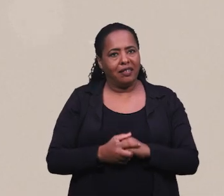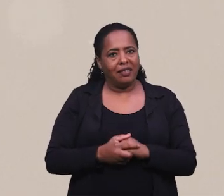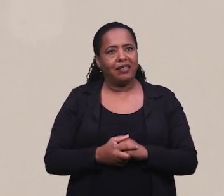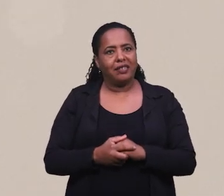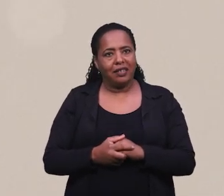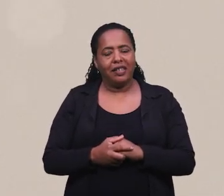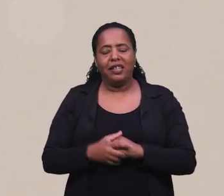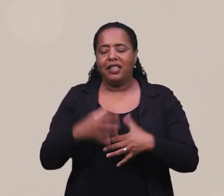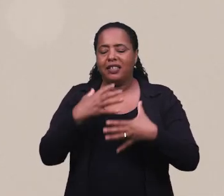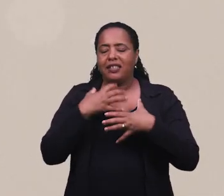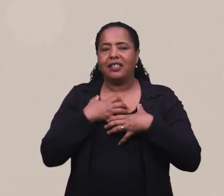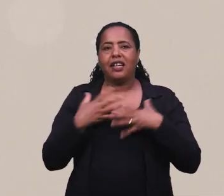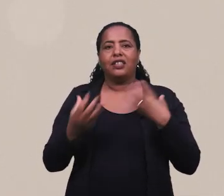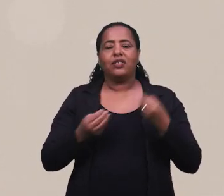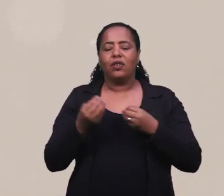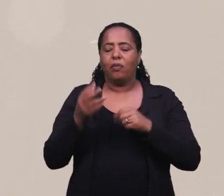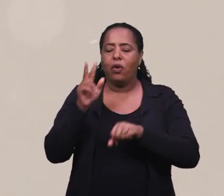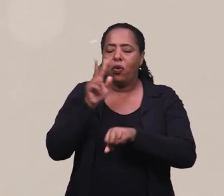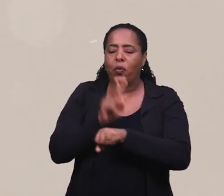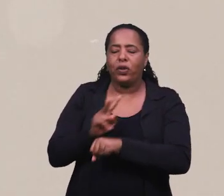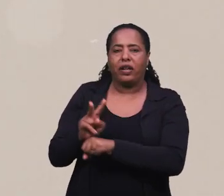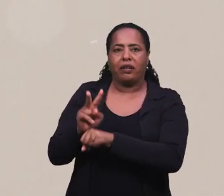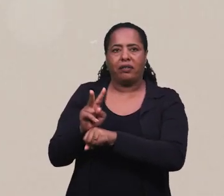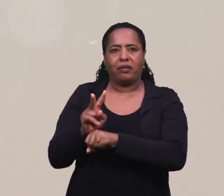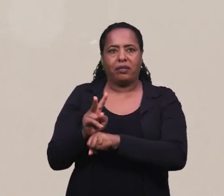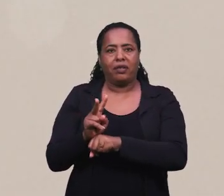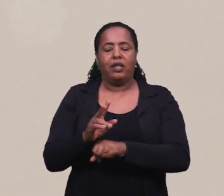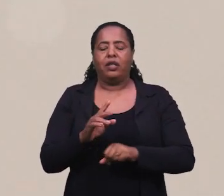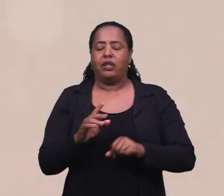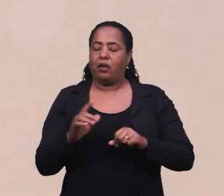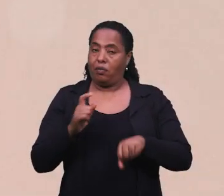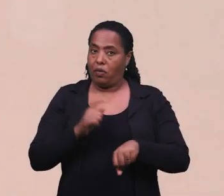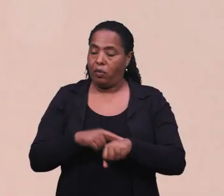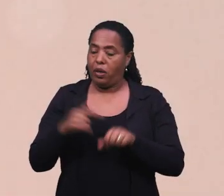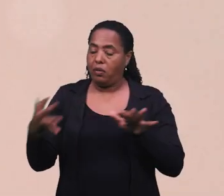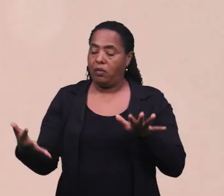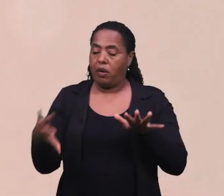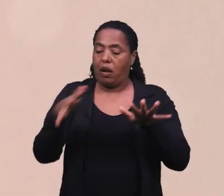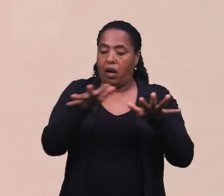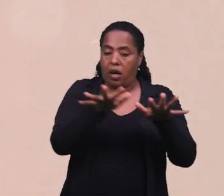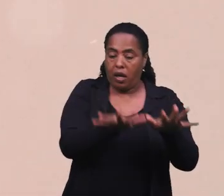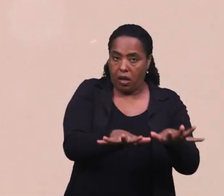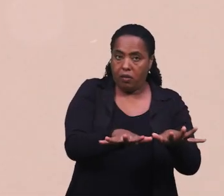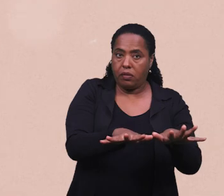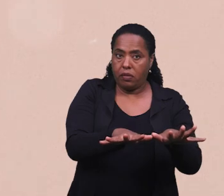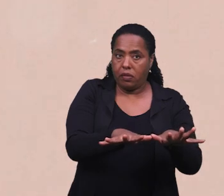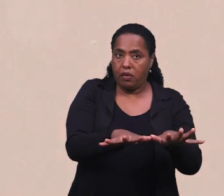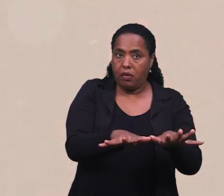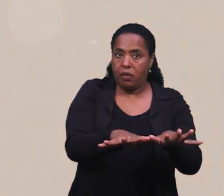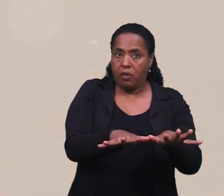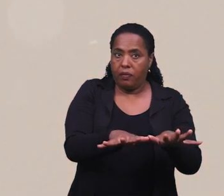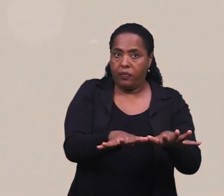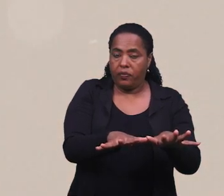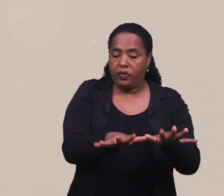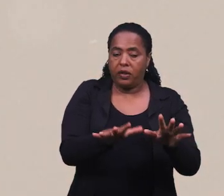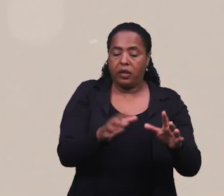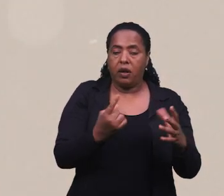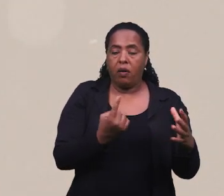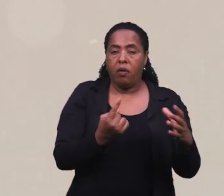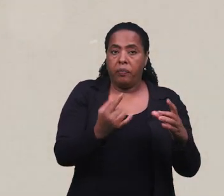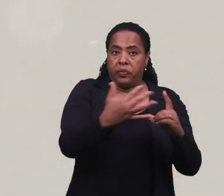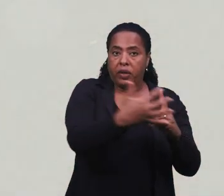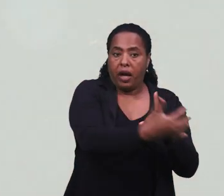e eu congrego na ICM de Queluz Belas, em Portugal. A minha pergunta é como é o acolhimento da igreja para uma